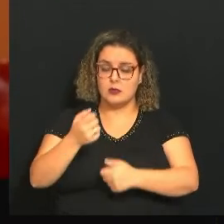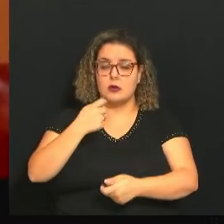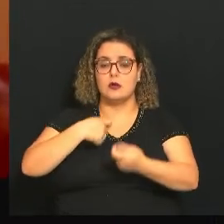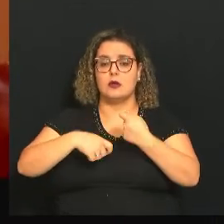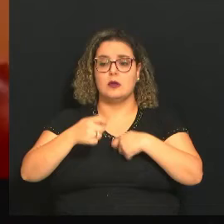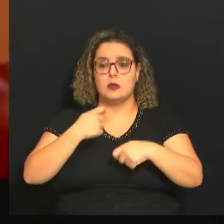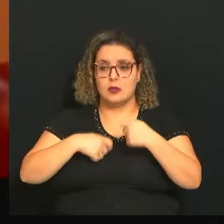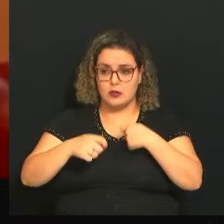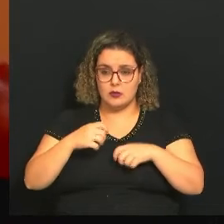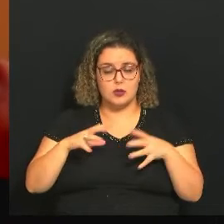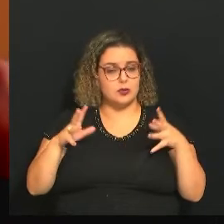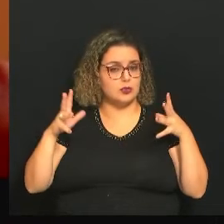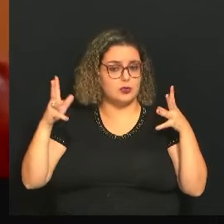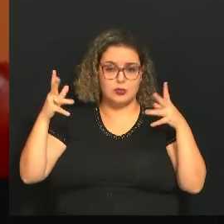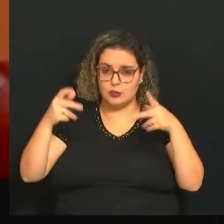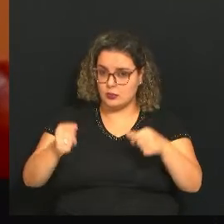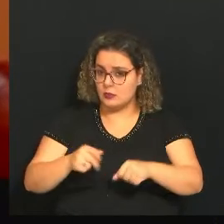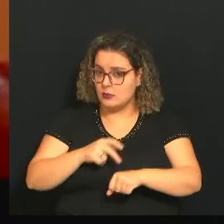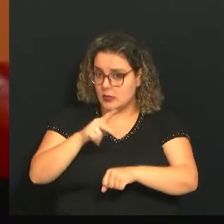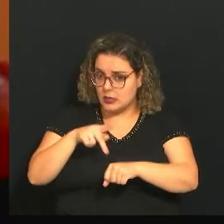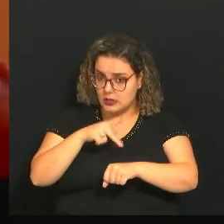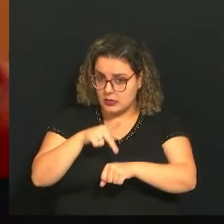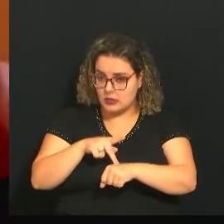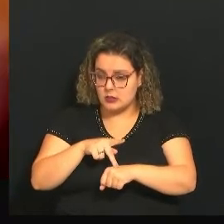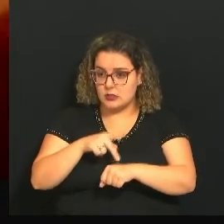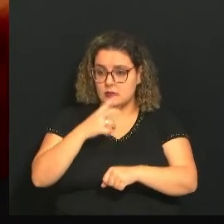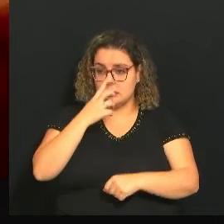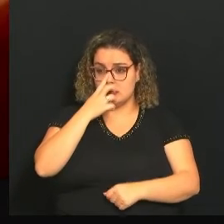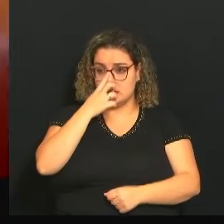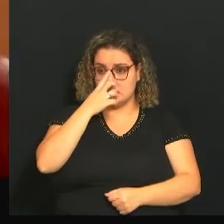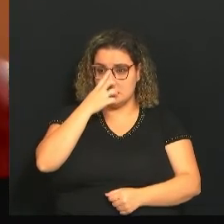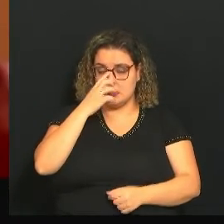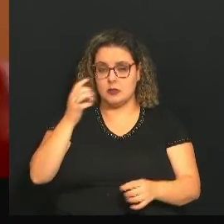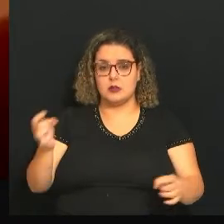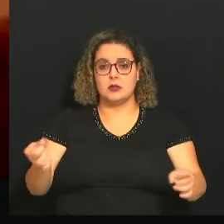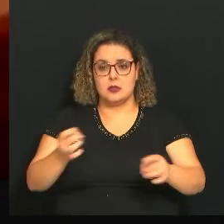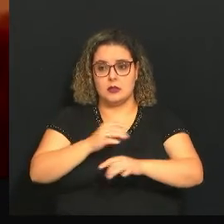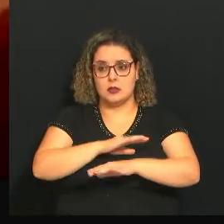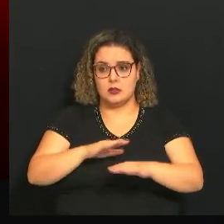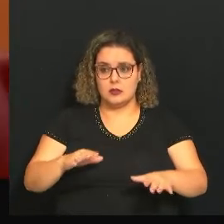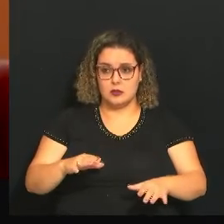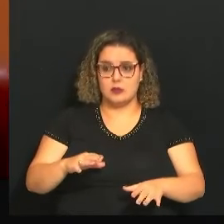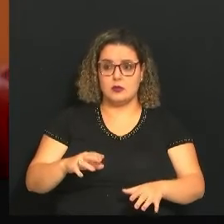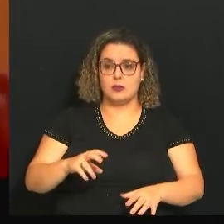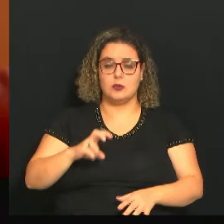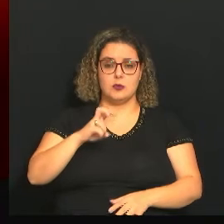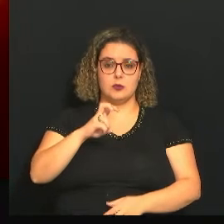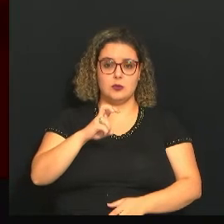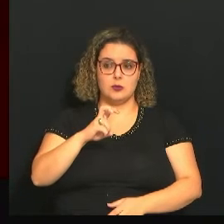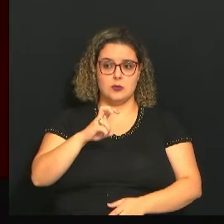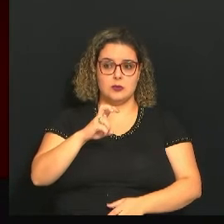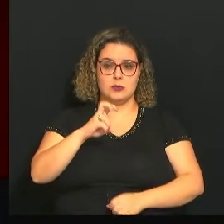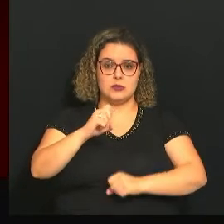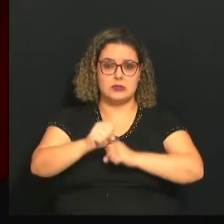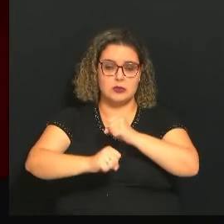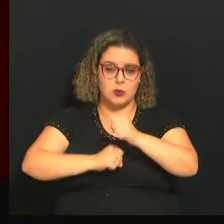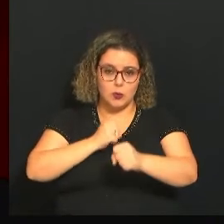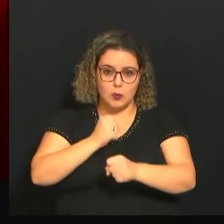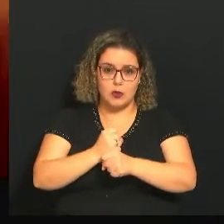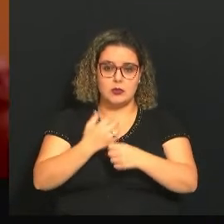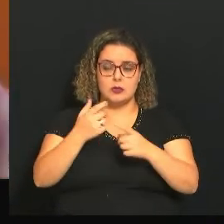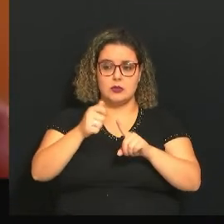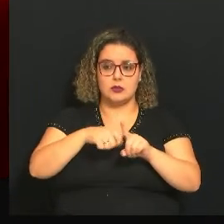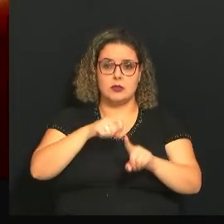administrativa geral no país que acabe com o quinquênio, que acabe com sexta parte, que acabe com o concurso